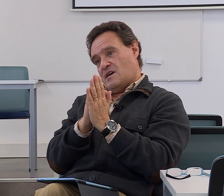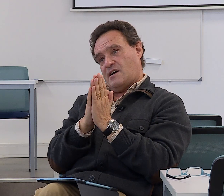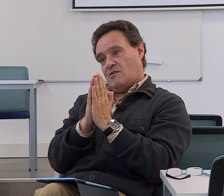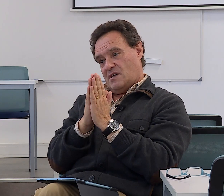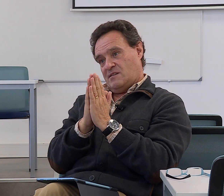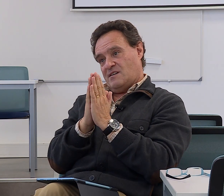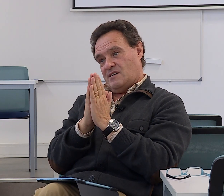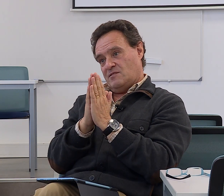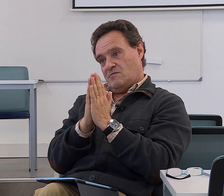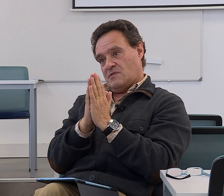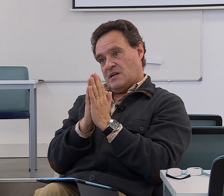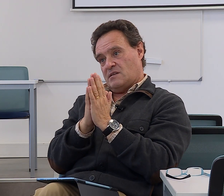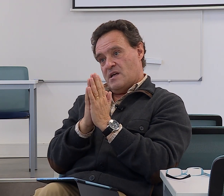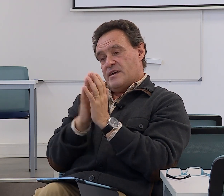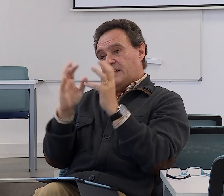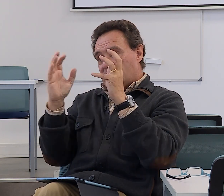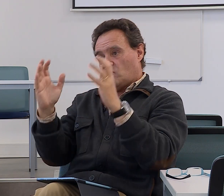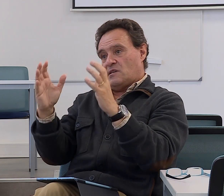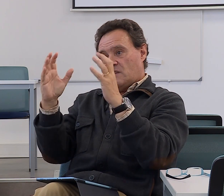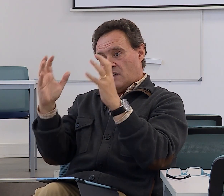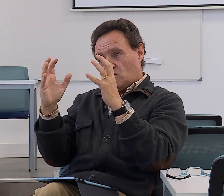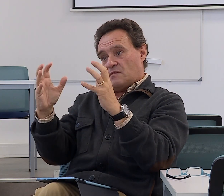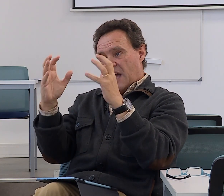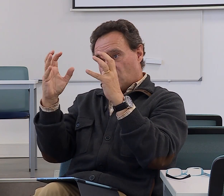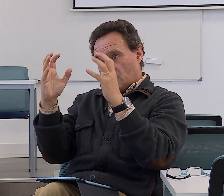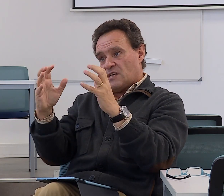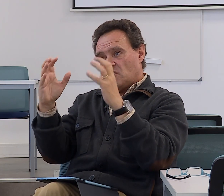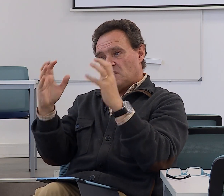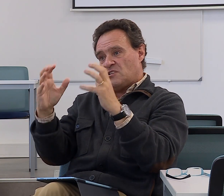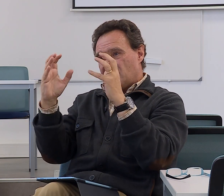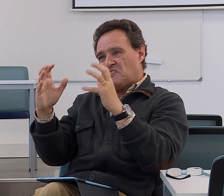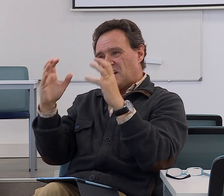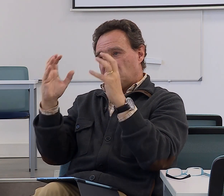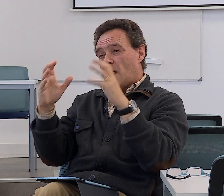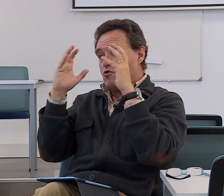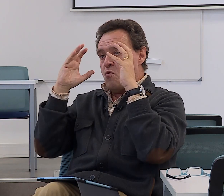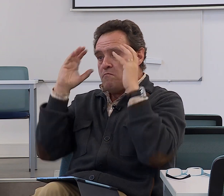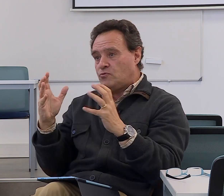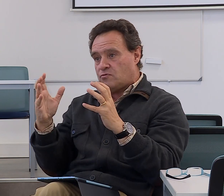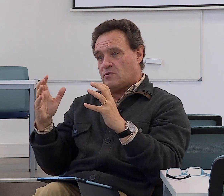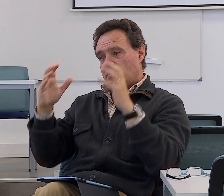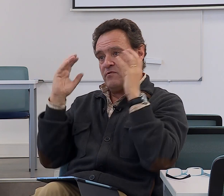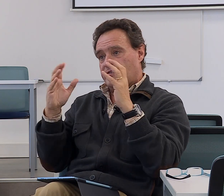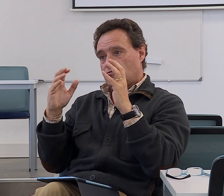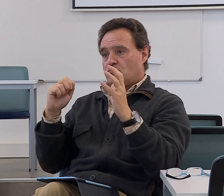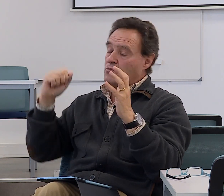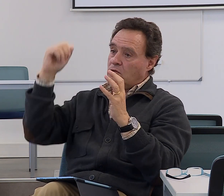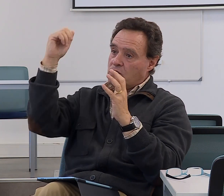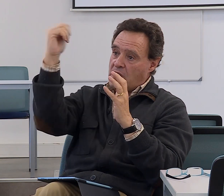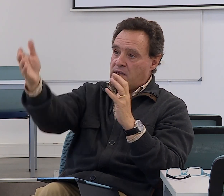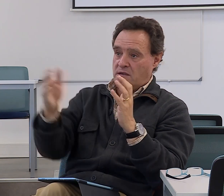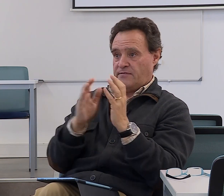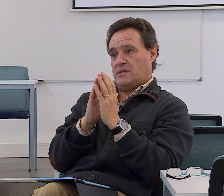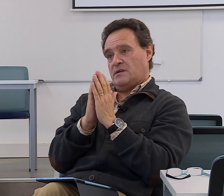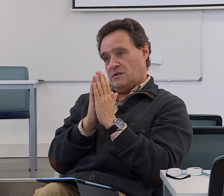Está aí a Gaudete Exultate. E as comunidades cristãs devem entrar em diálogo com o mundo todo e envolver todo o mundo.